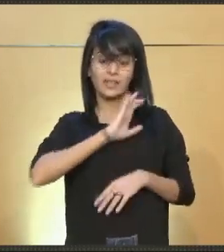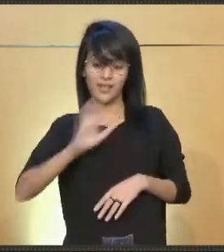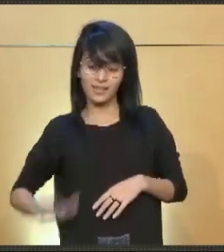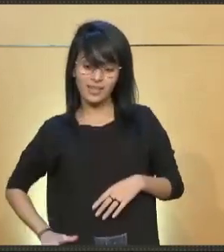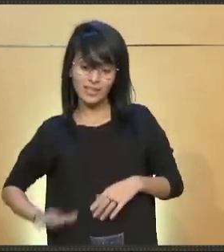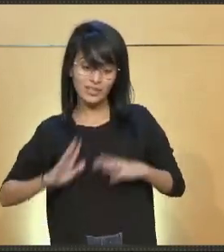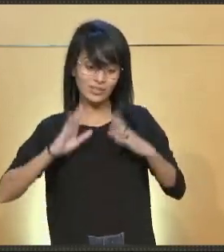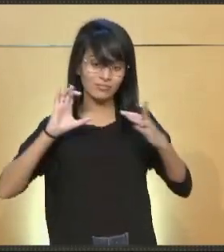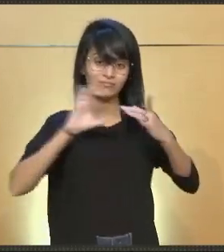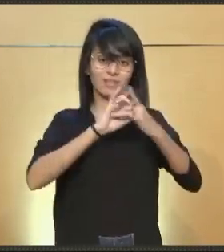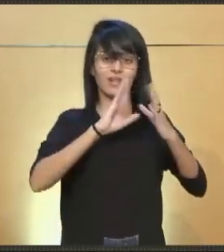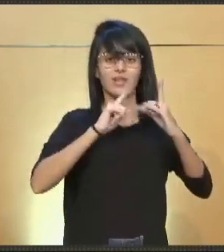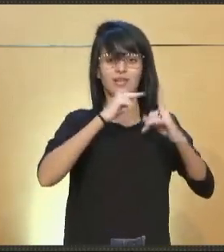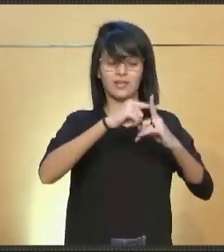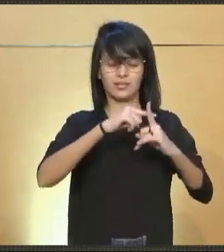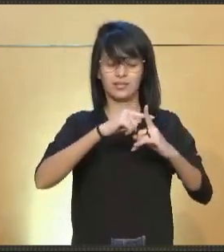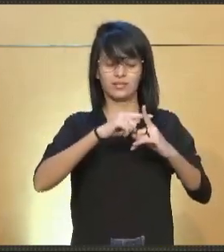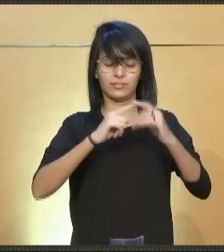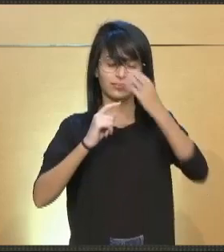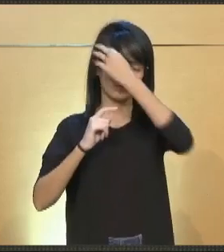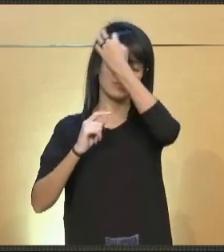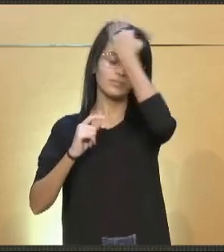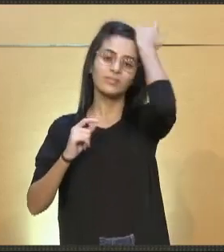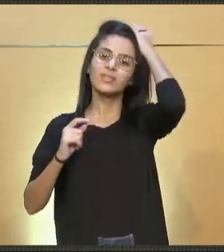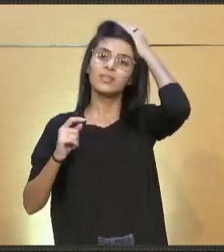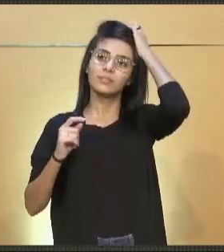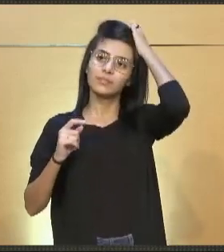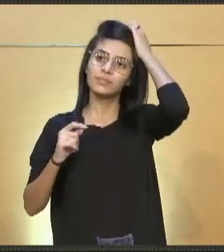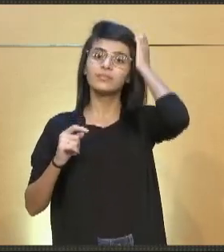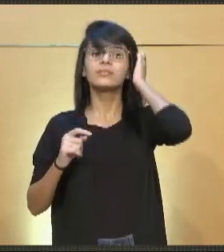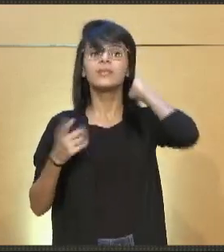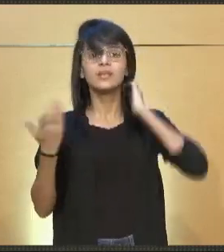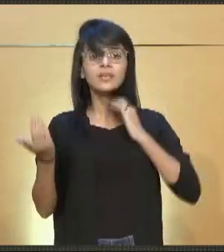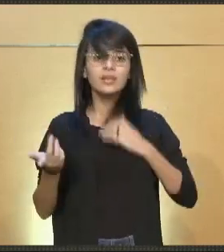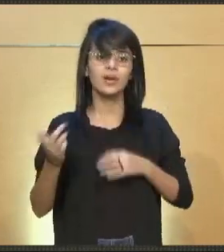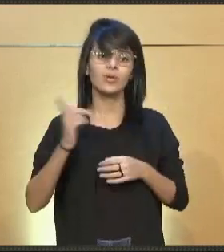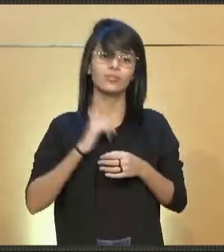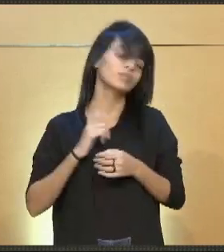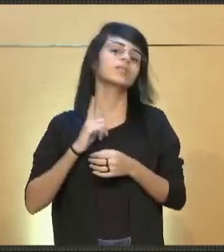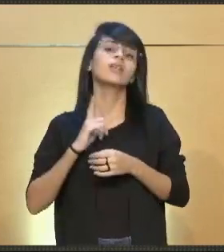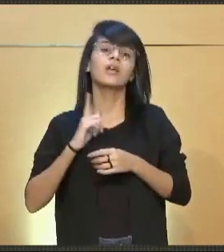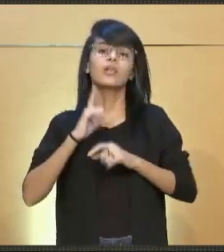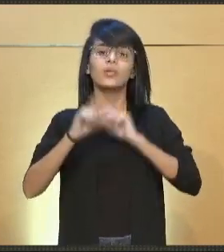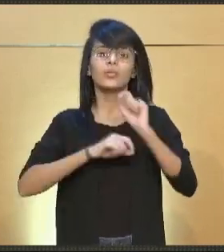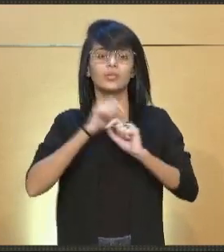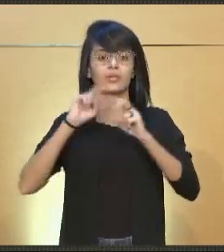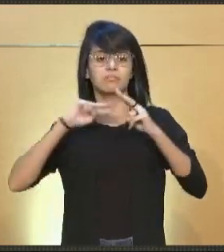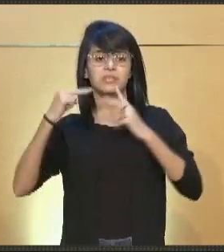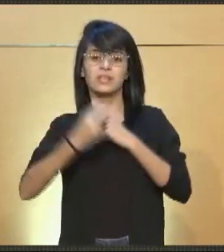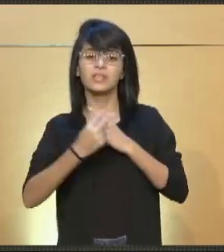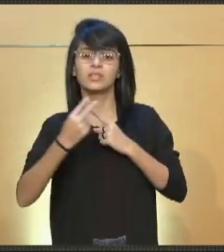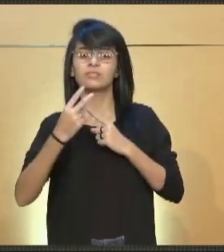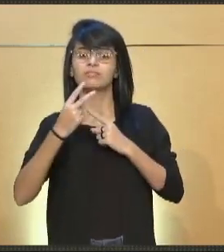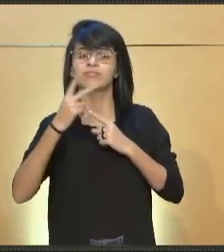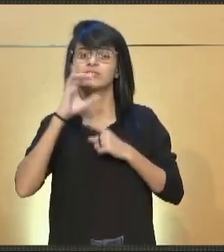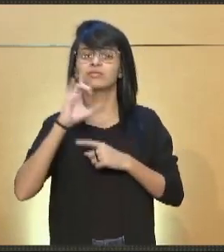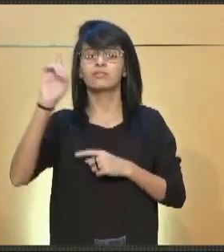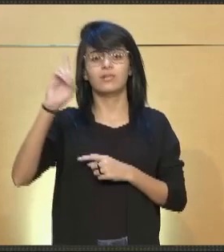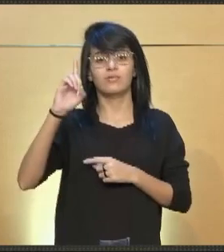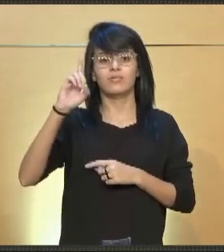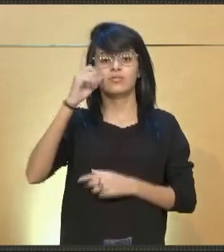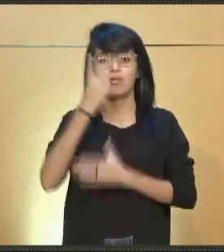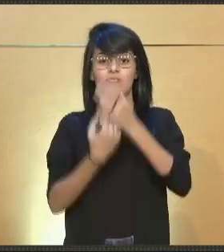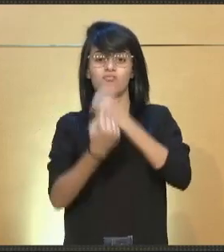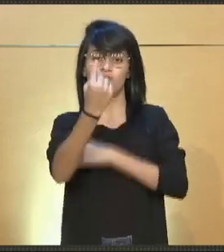aspecto espiritual que fala da sua unicidade, pela perspectiva divina de um, da unicidade do ser,